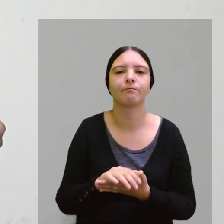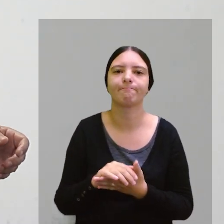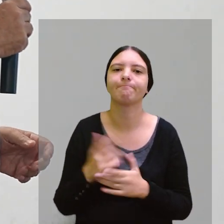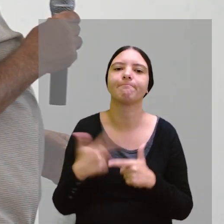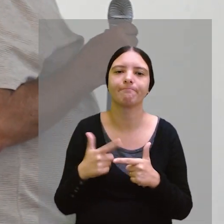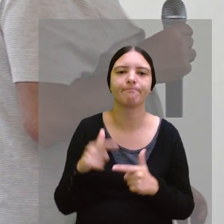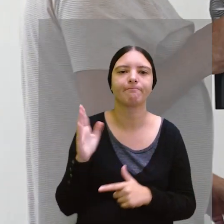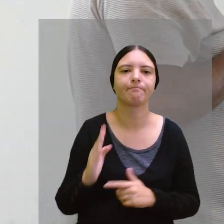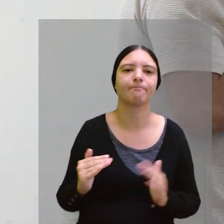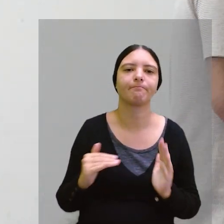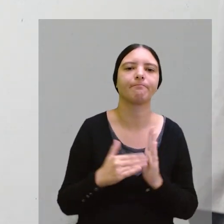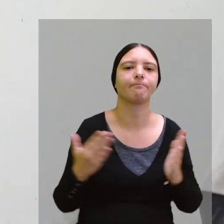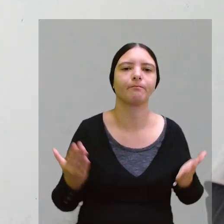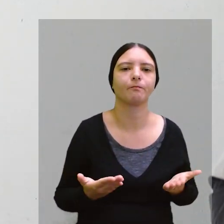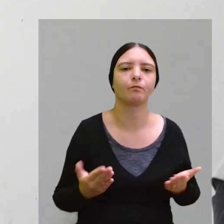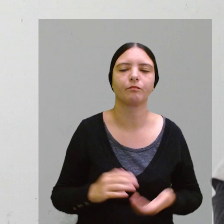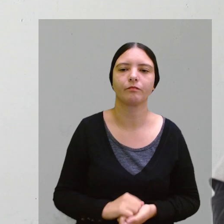hoje.